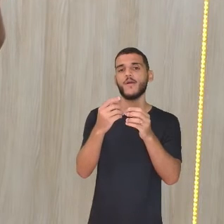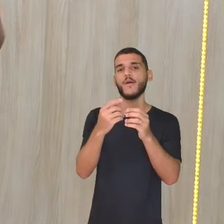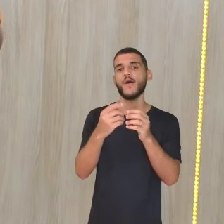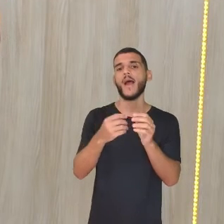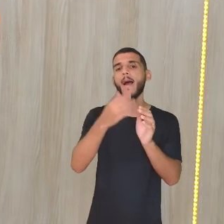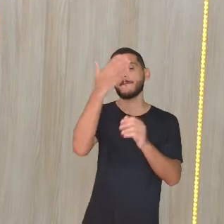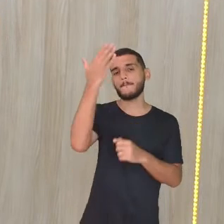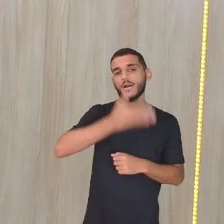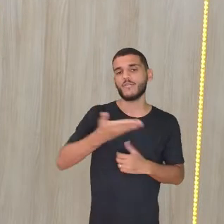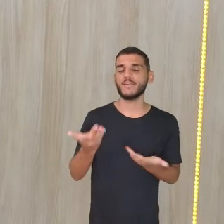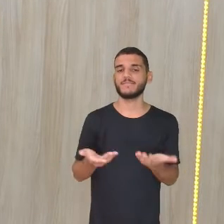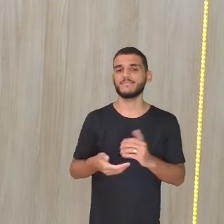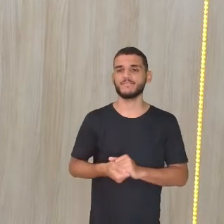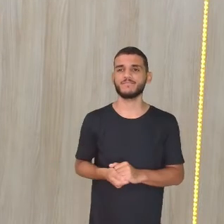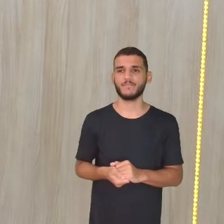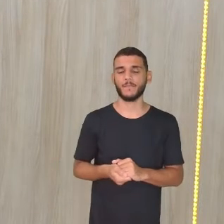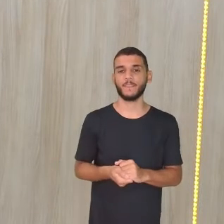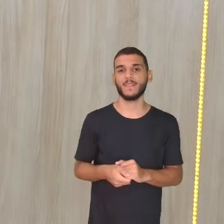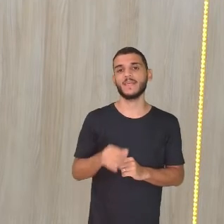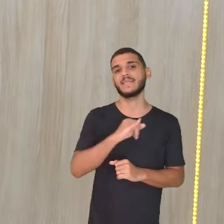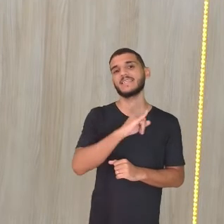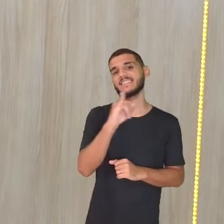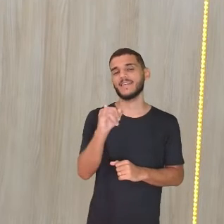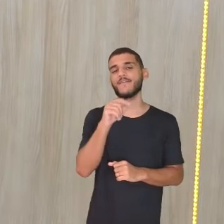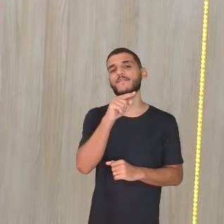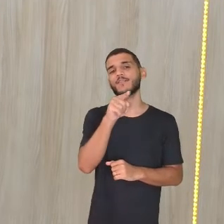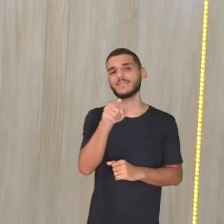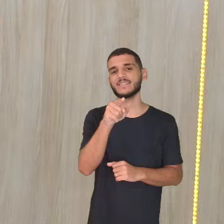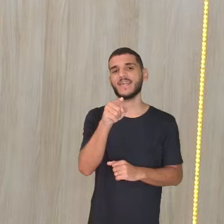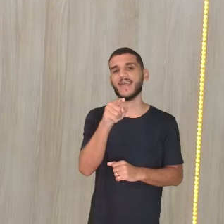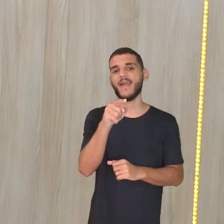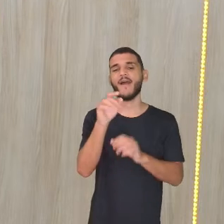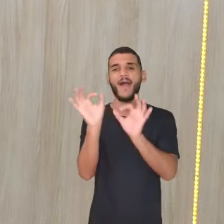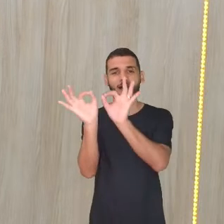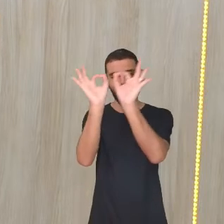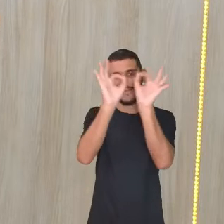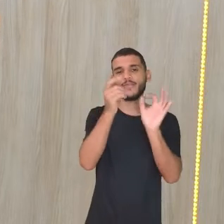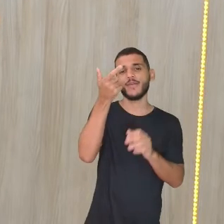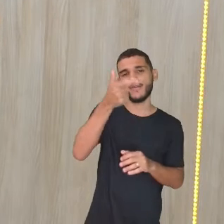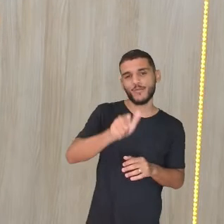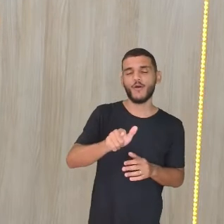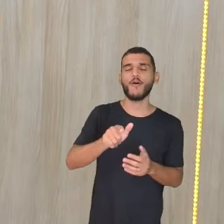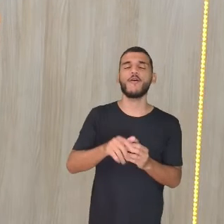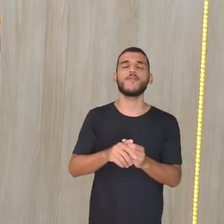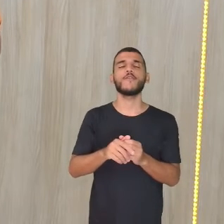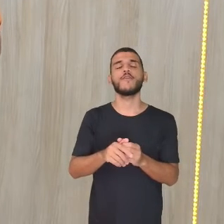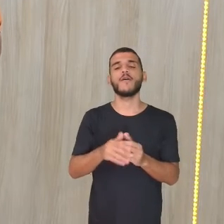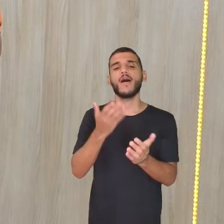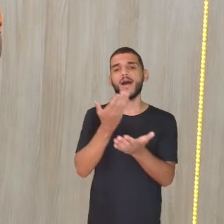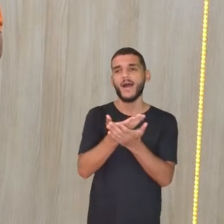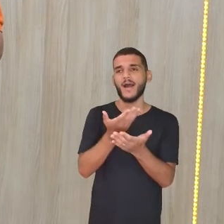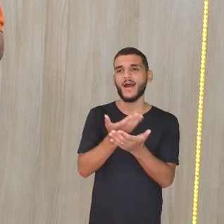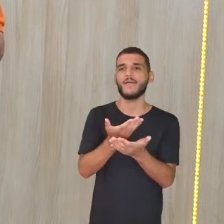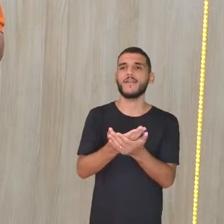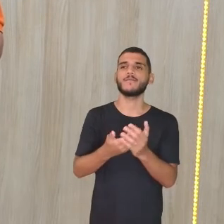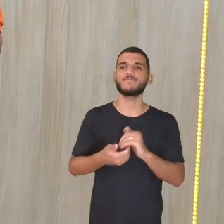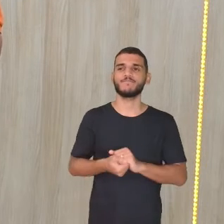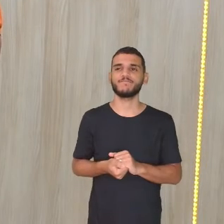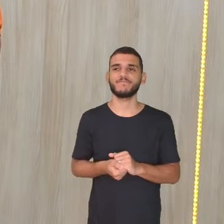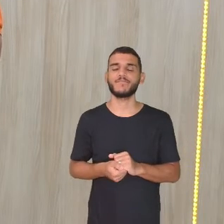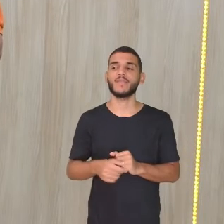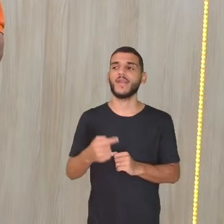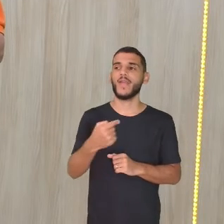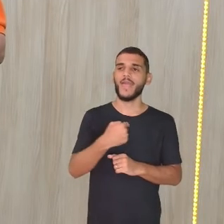irão rever, né, estamos recompondo o conteúdo, não é, para vocês, eu tenho que trazer